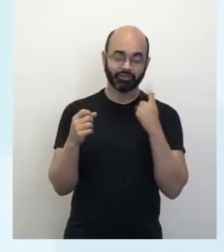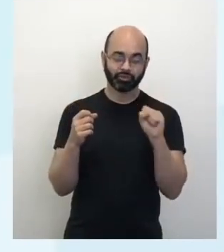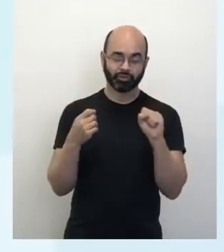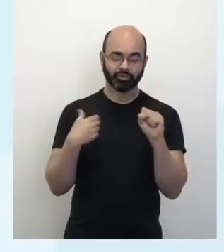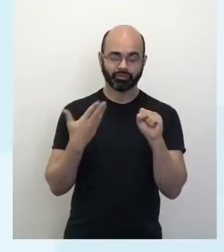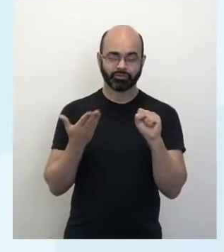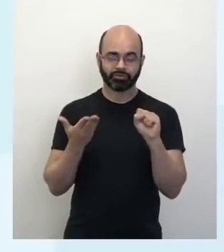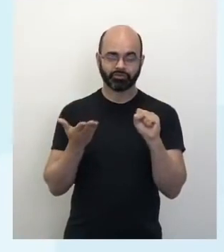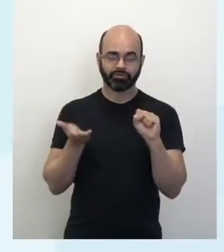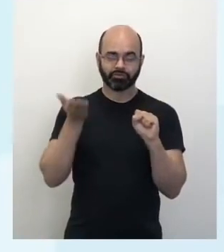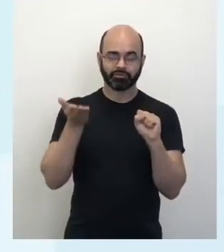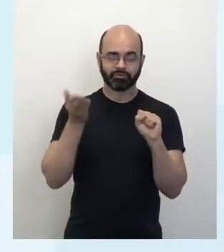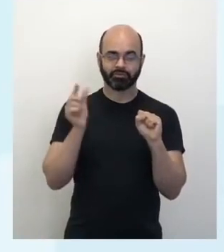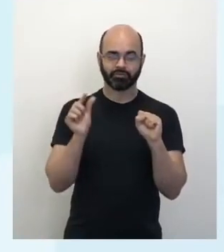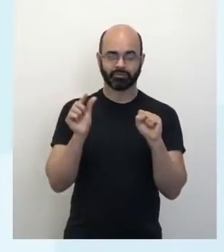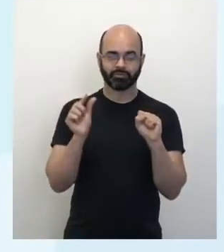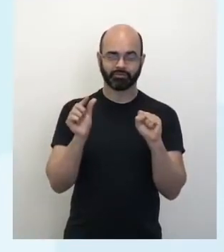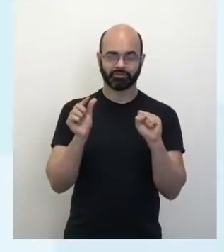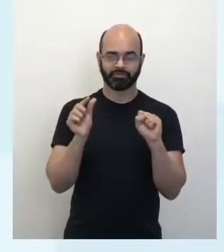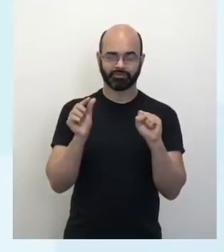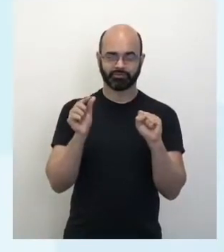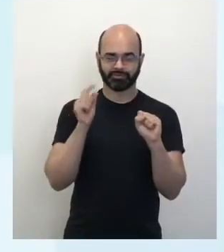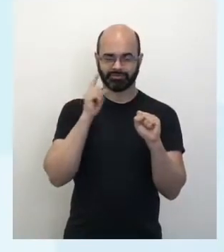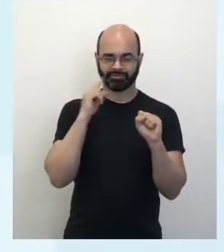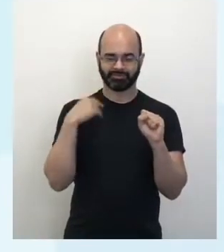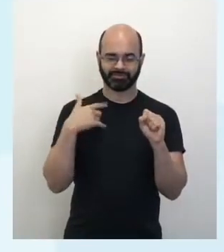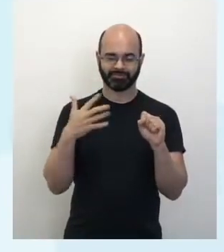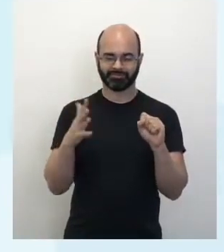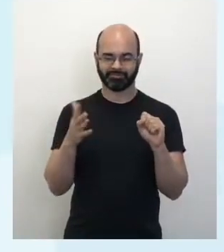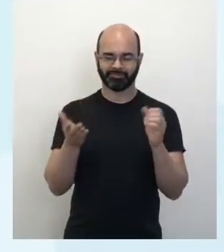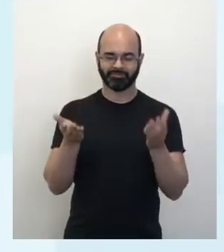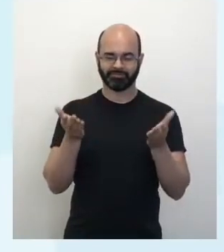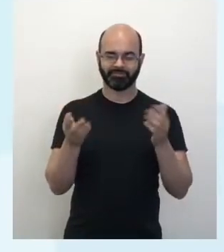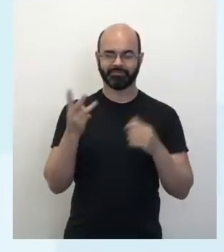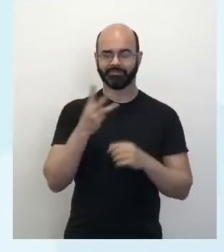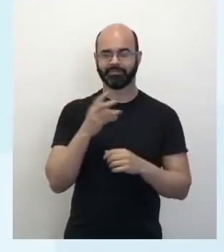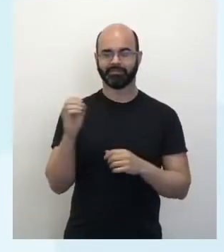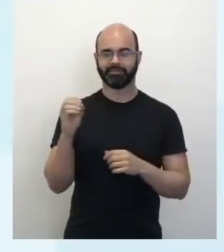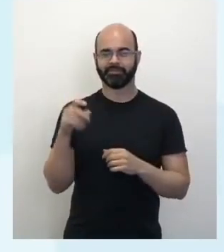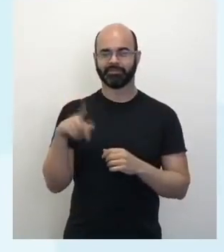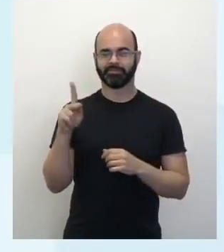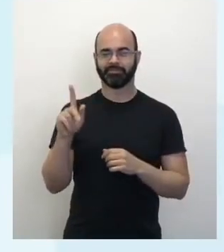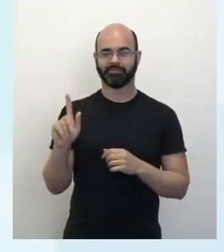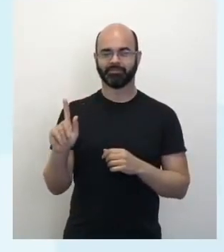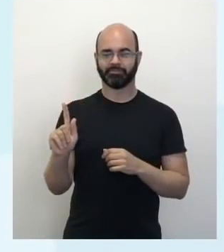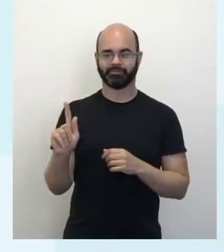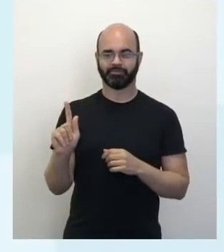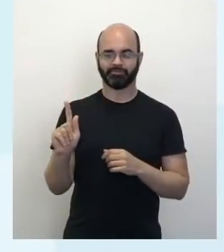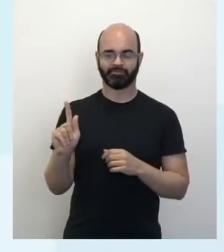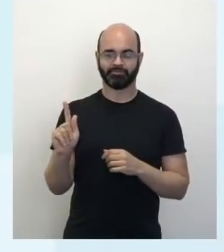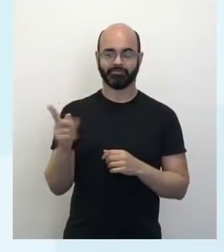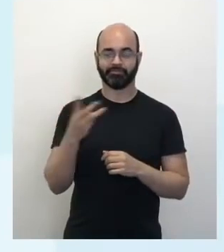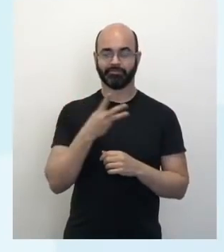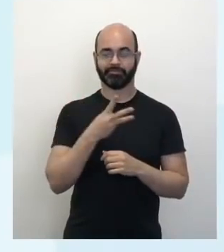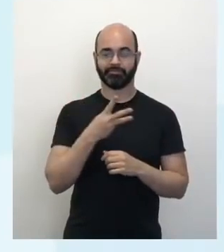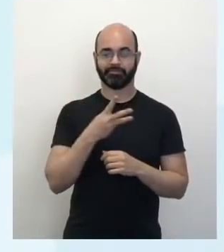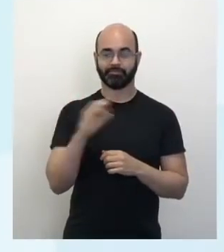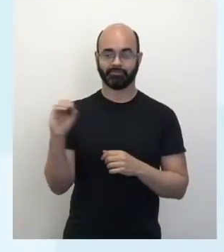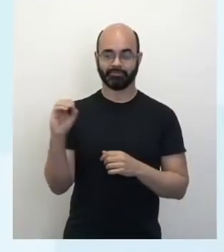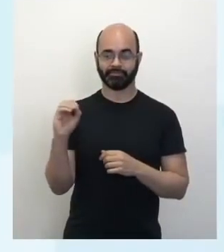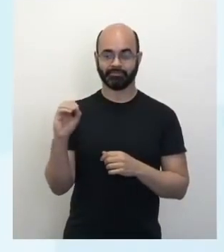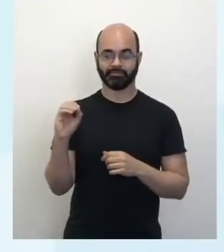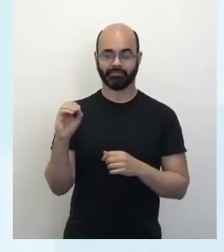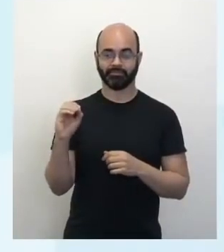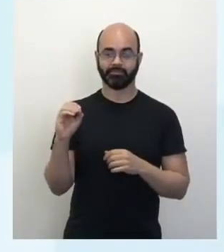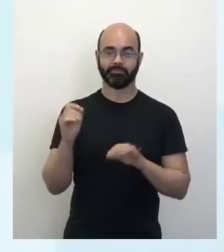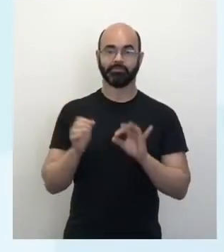cima? Que entra aí na ideia da relação aí. Então eu tenho 300 quilogramas. O 300 não está